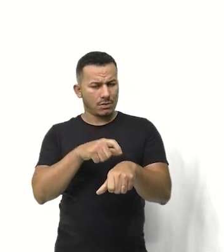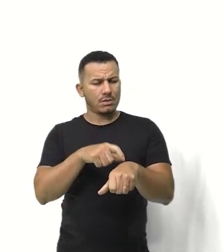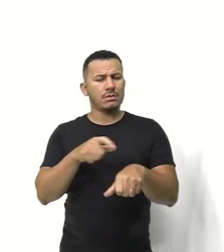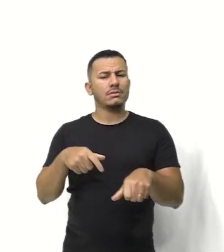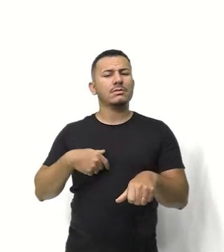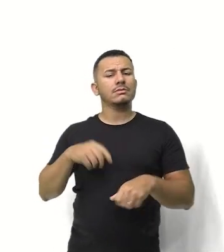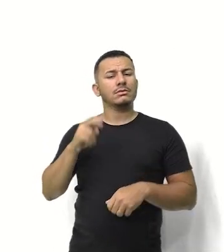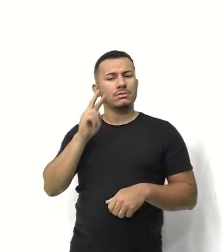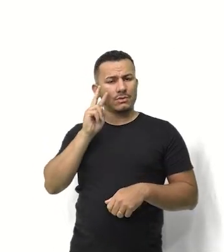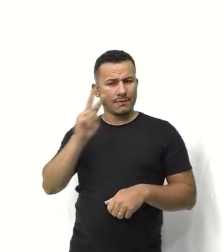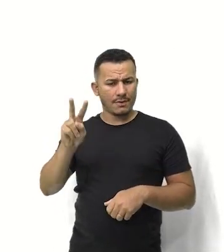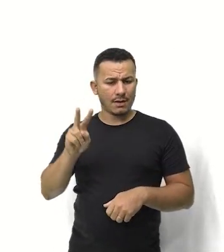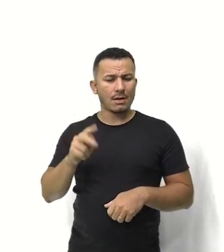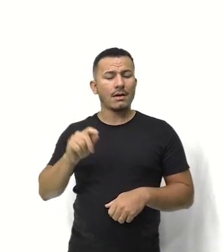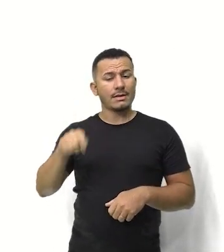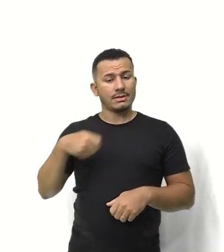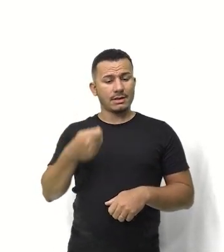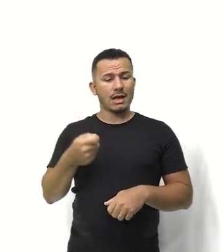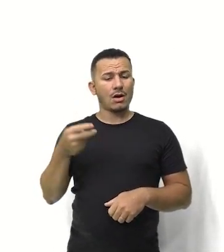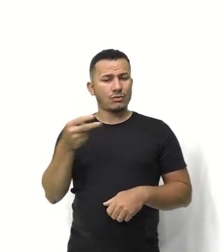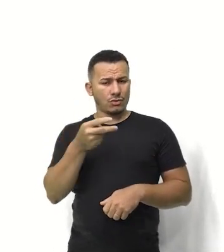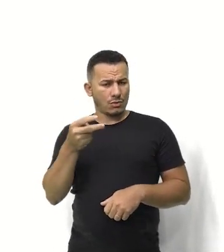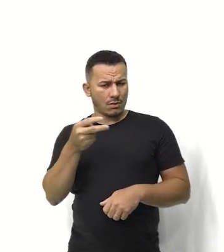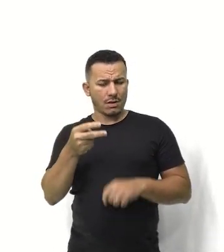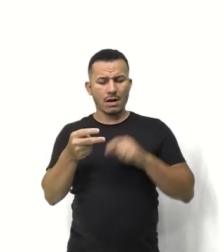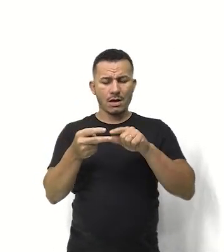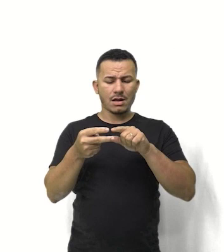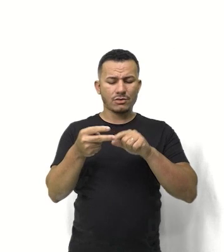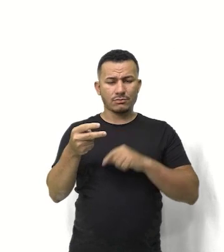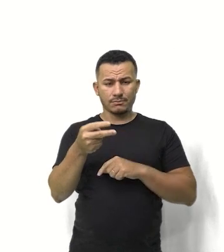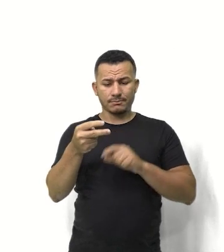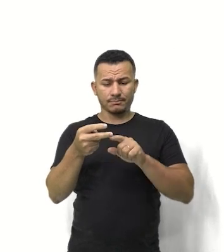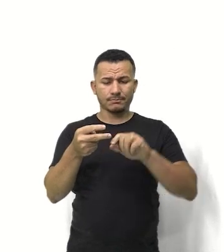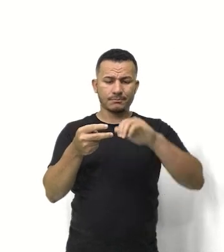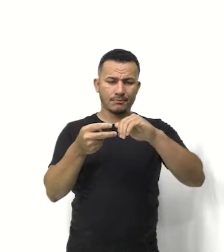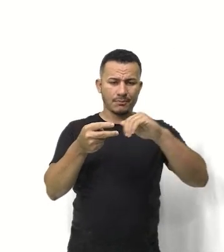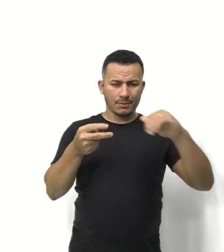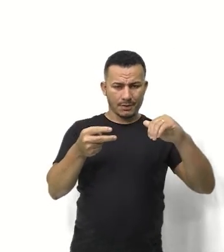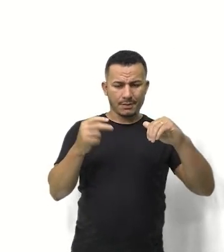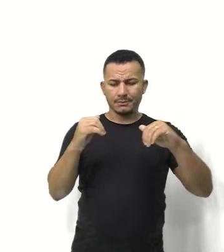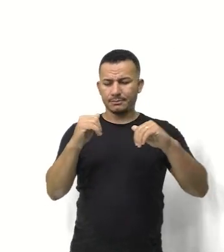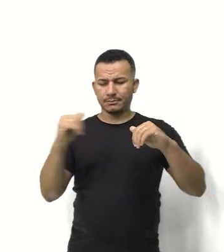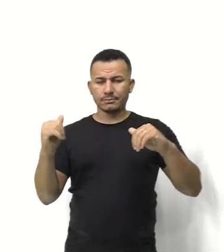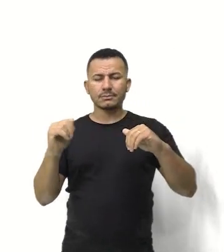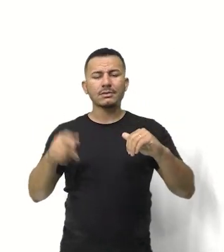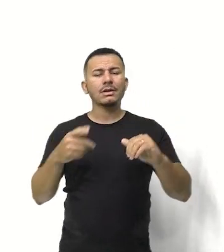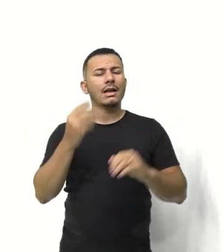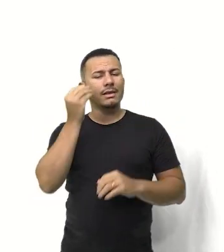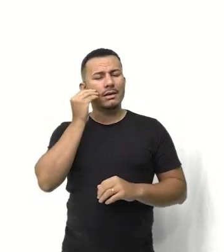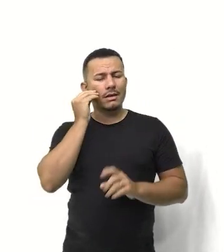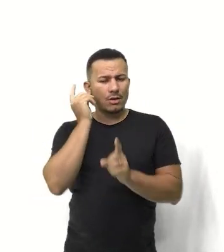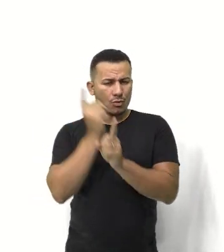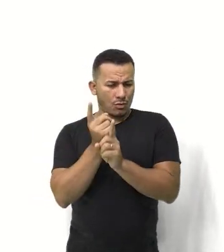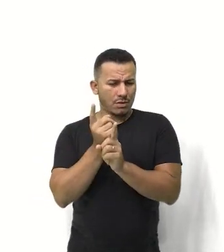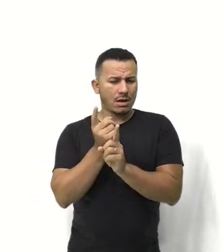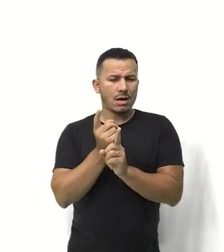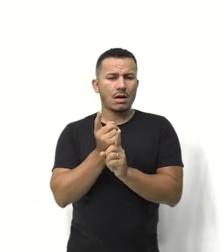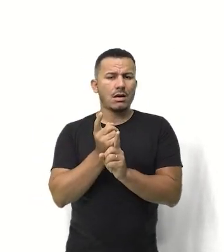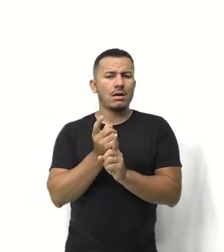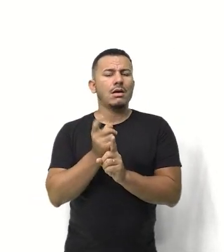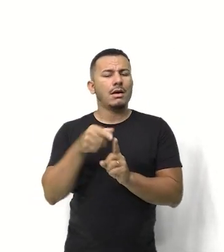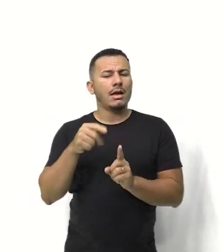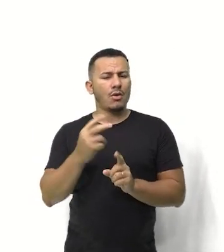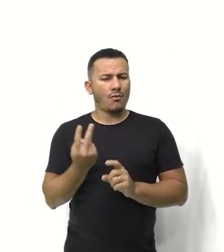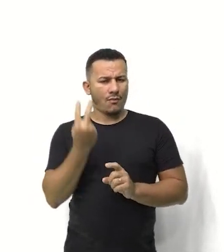quando nós estamos diante de uma igualdade, tentando determinar o valor de uma variável,